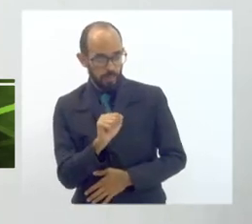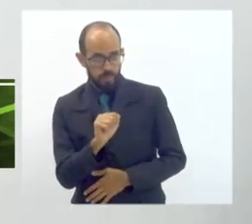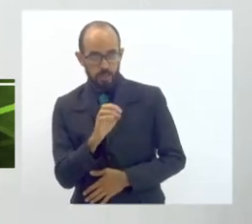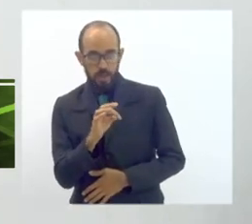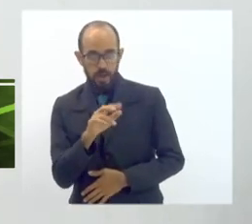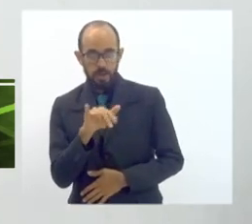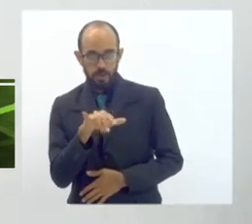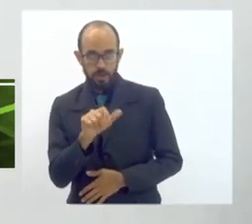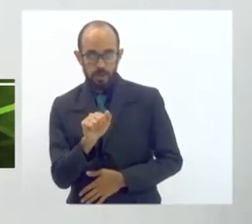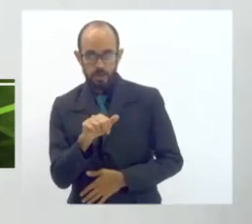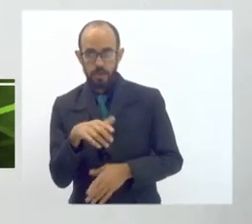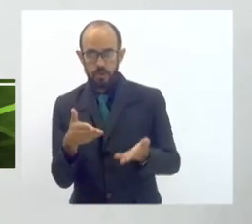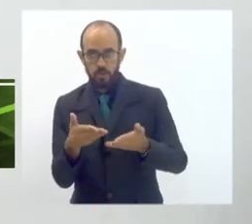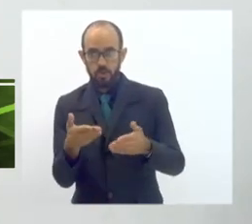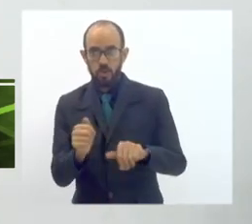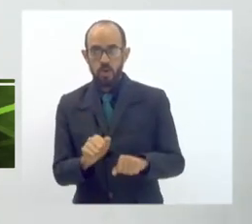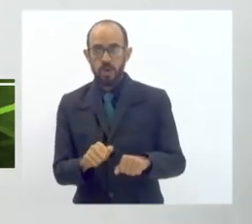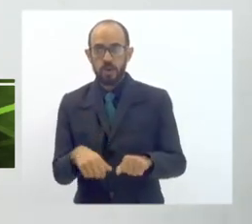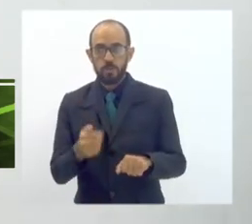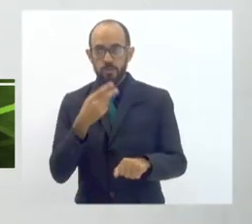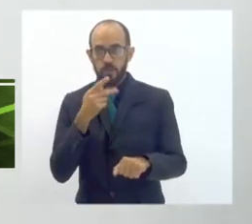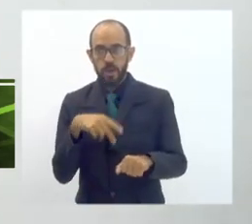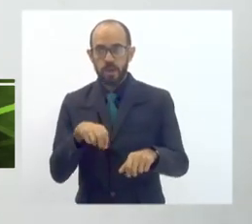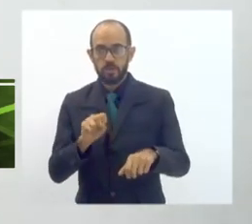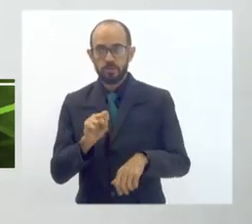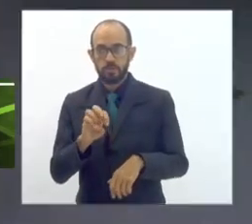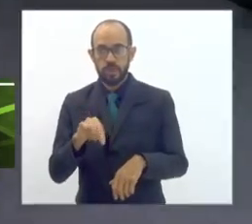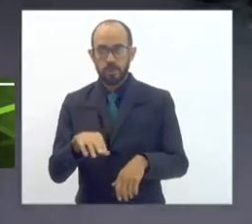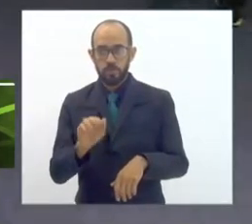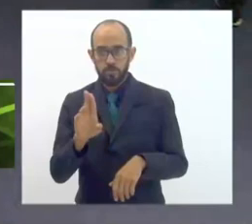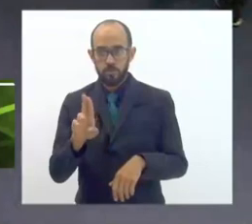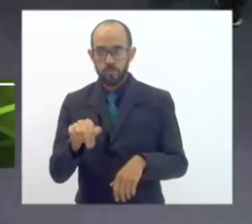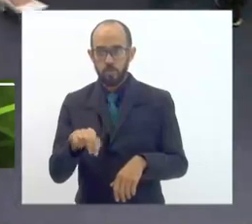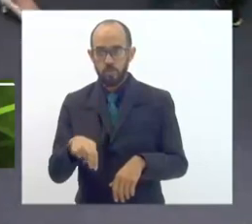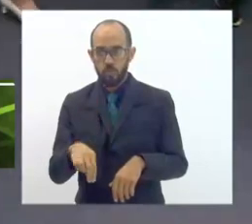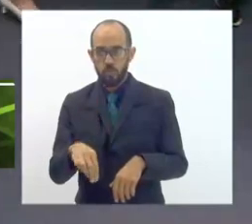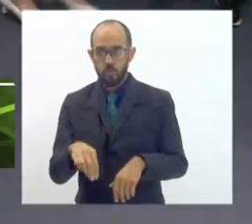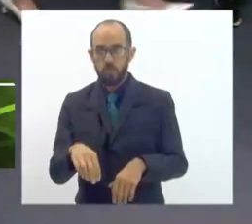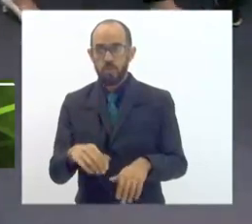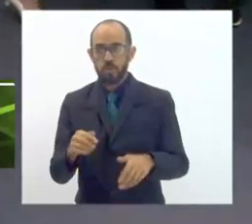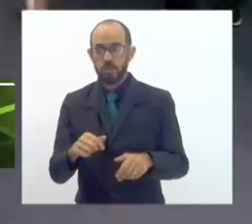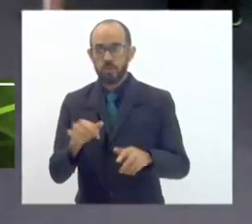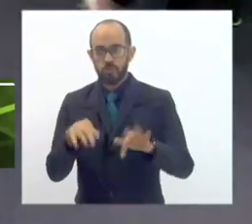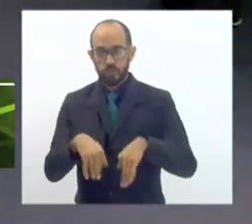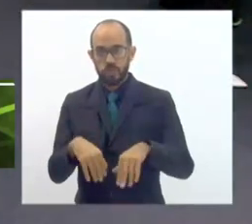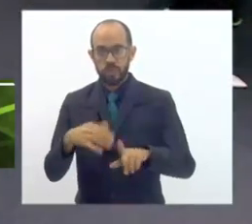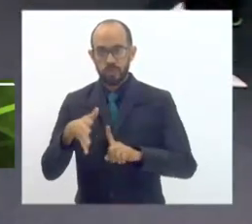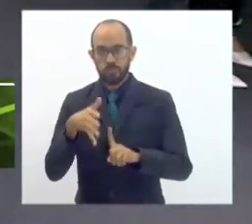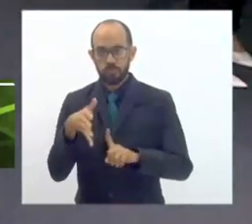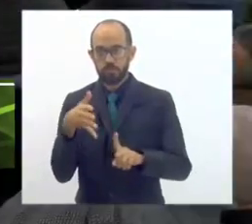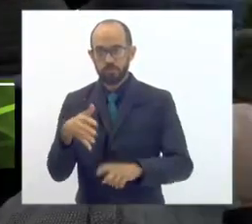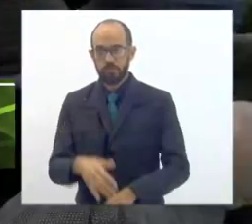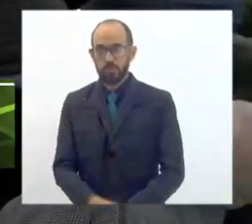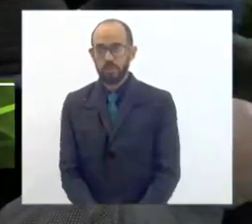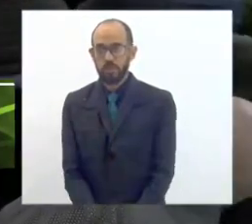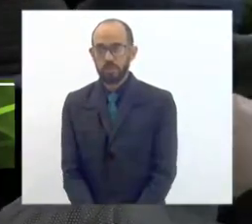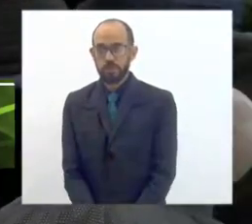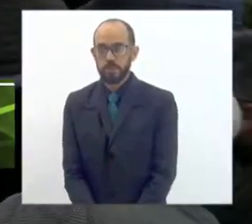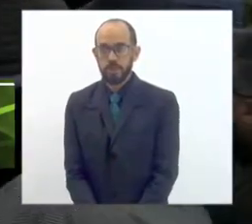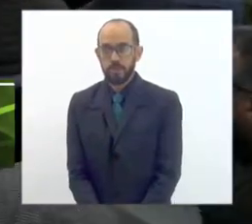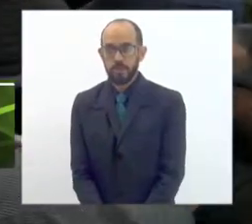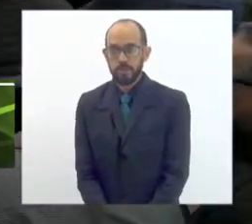regional, para a gente, assim, encerrar nossa participação. Obrigado a todos da mesa, obrigado pela participação.